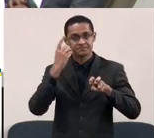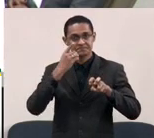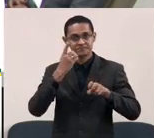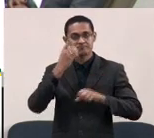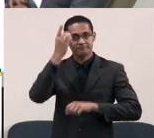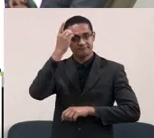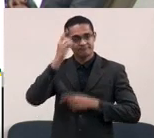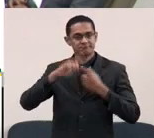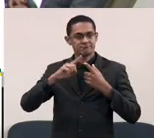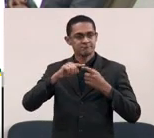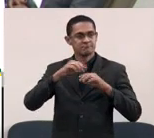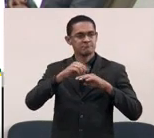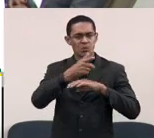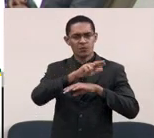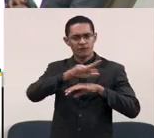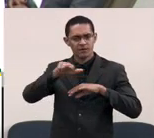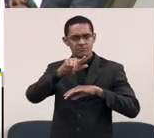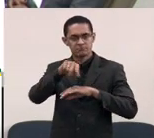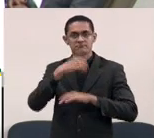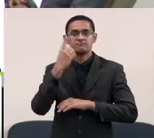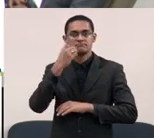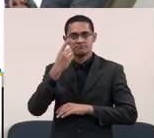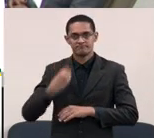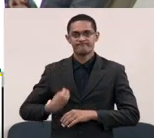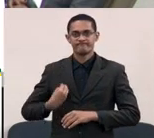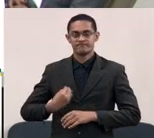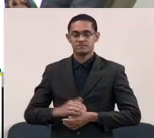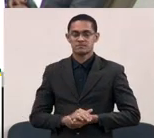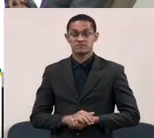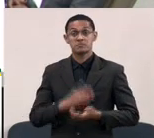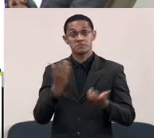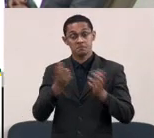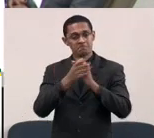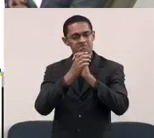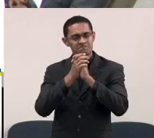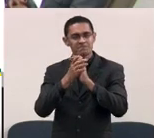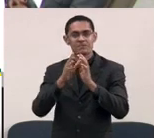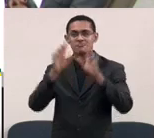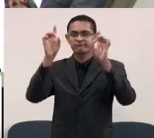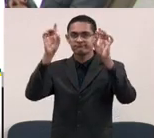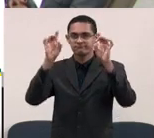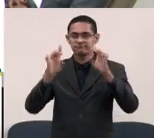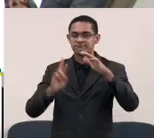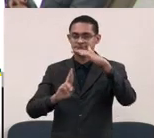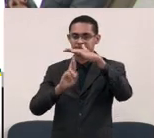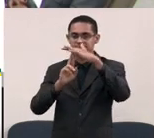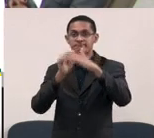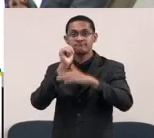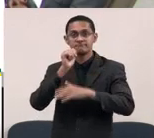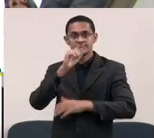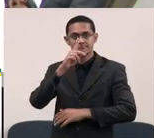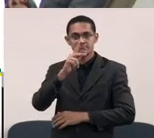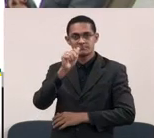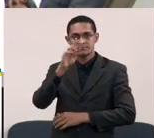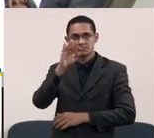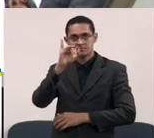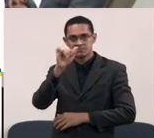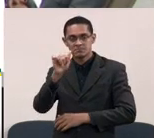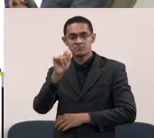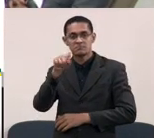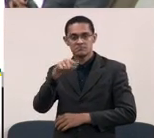deputados e deputadas presentes. Um cumprimento especial à nossa reitora Kátia Paulino e